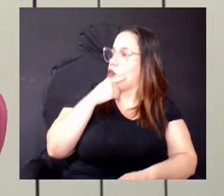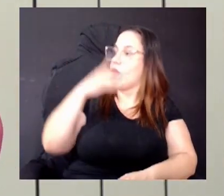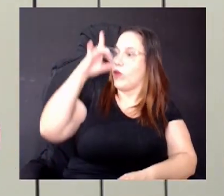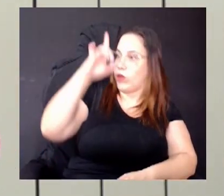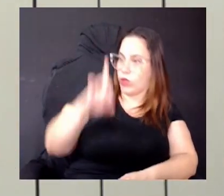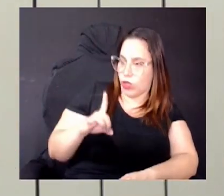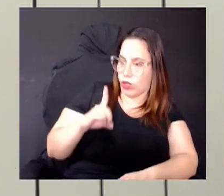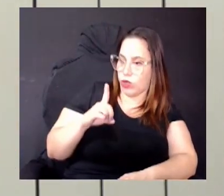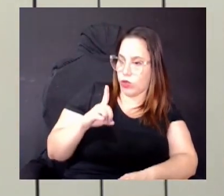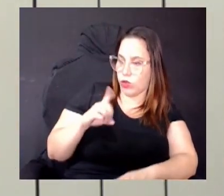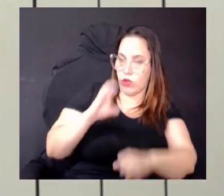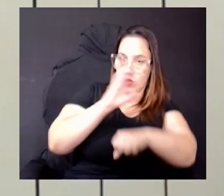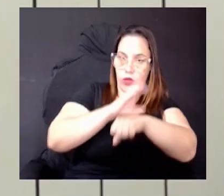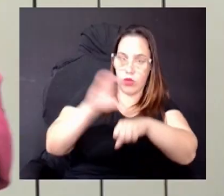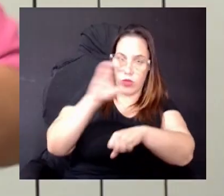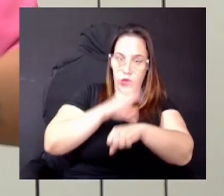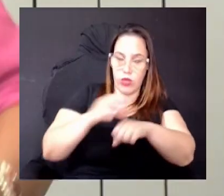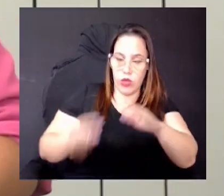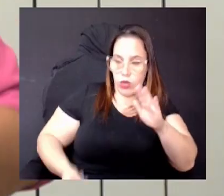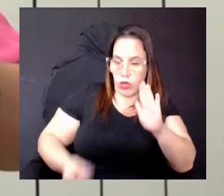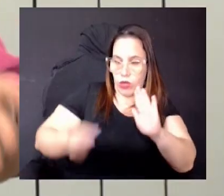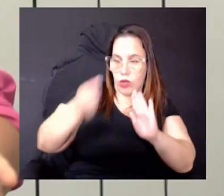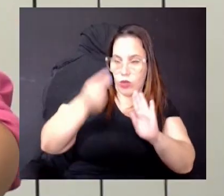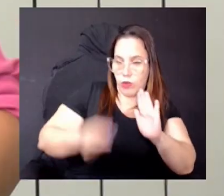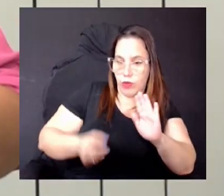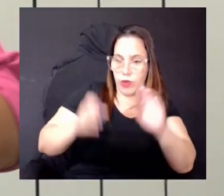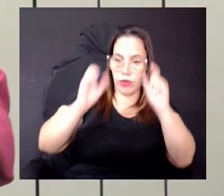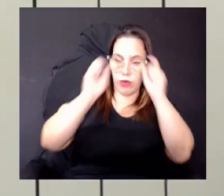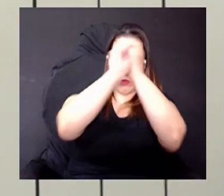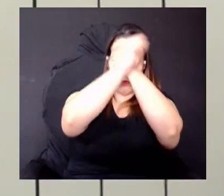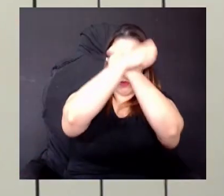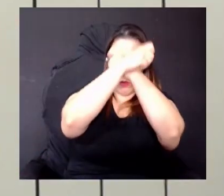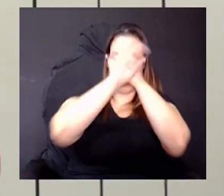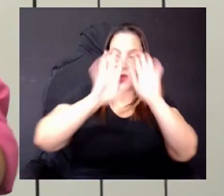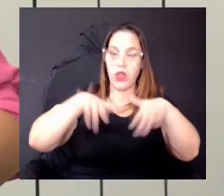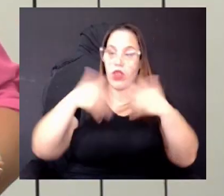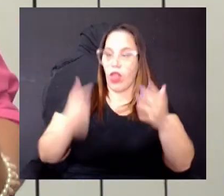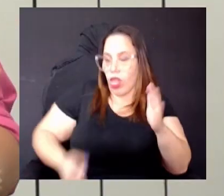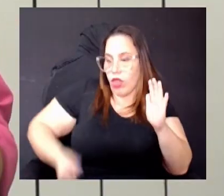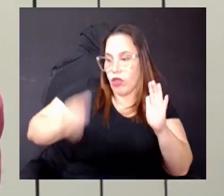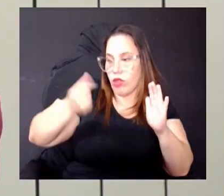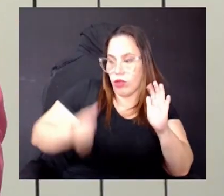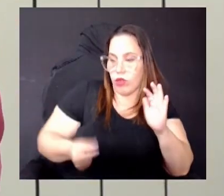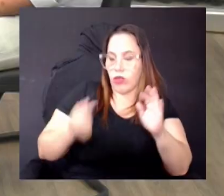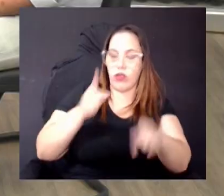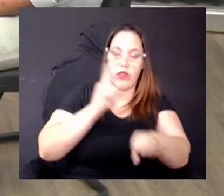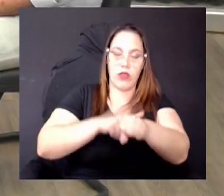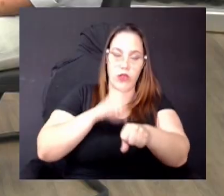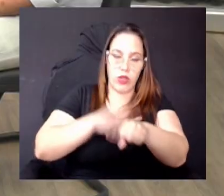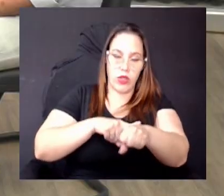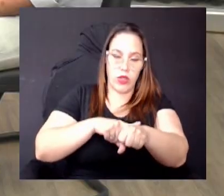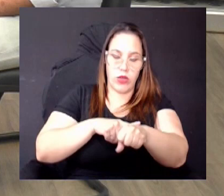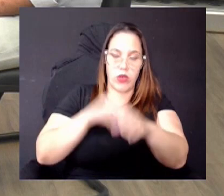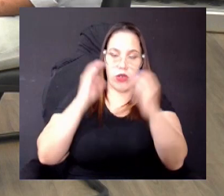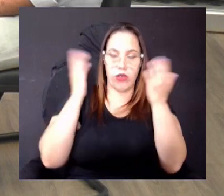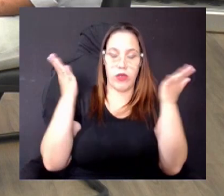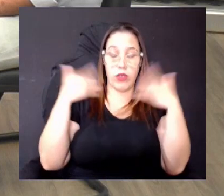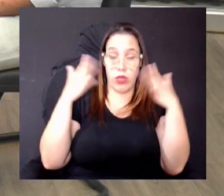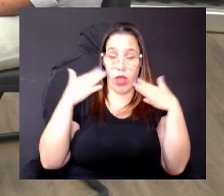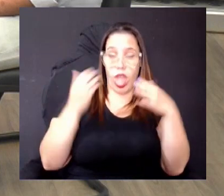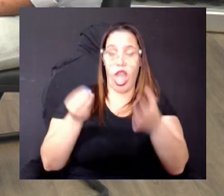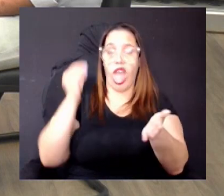curso de Economia, né? O que tem a ver a economia com o horário de verão e essa falta de tempo